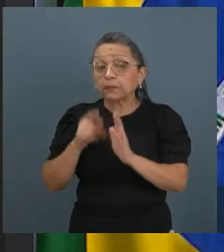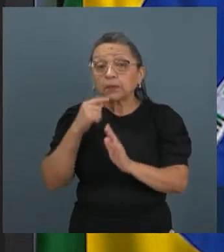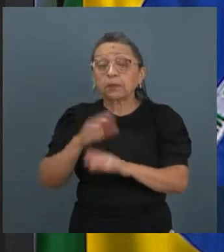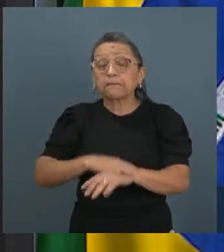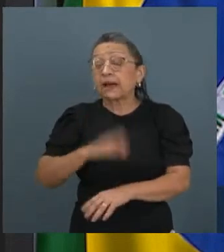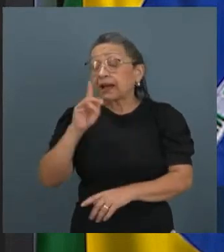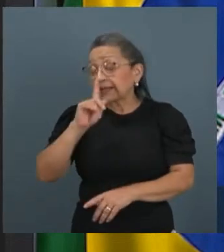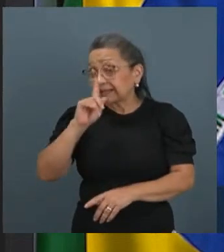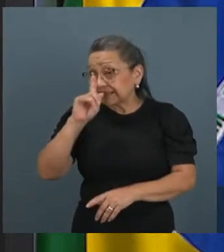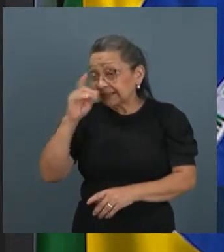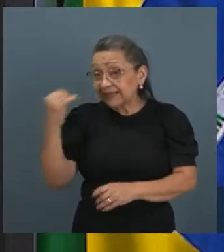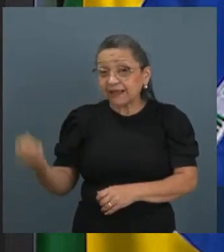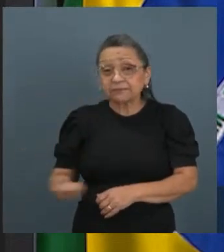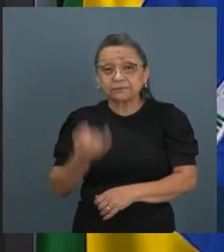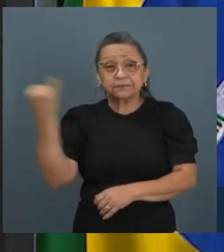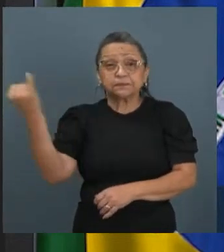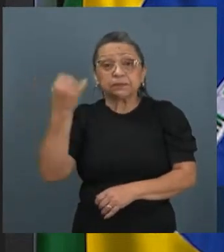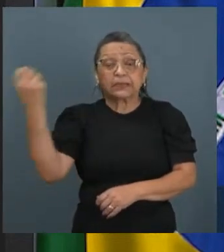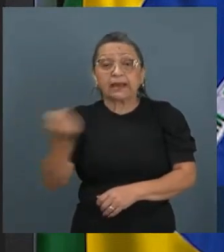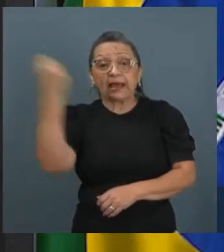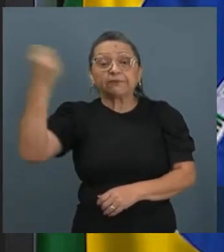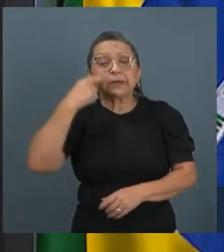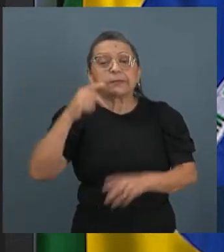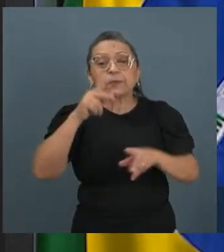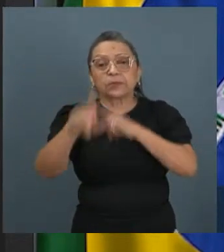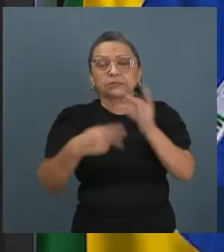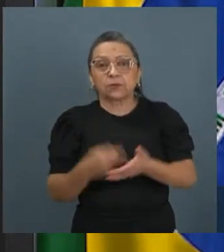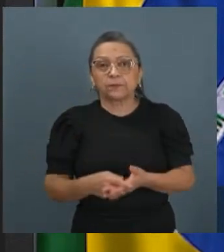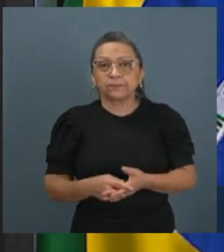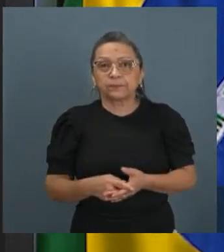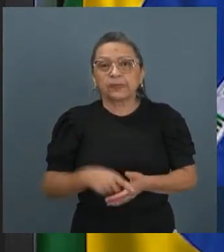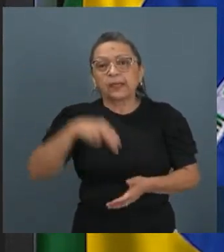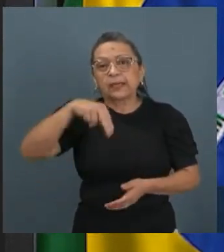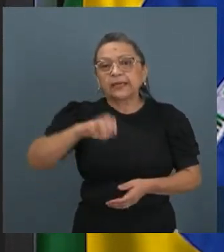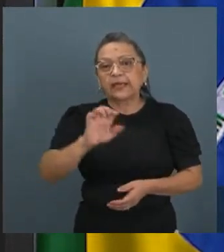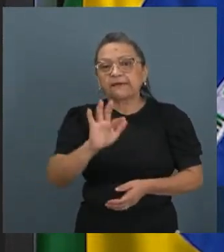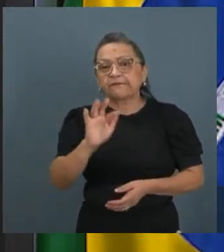repito, mais nefastas para a população e que, por isso,